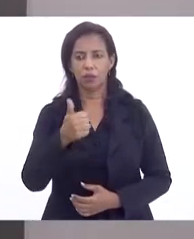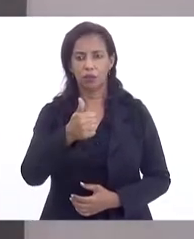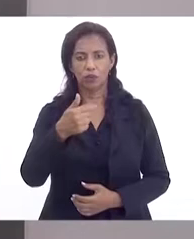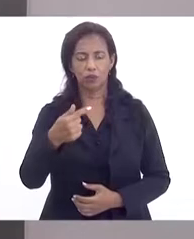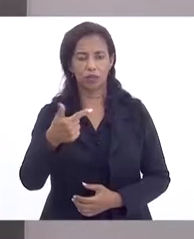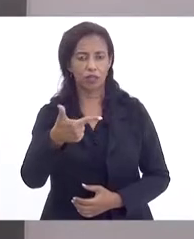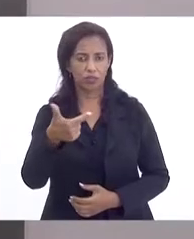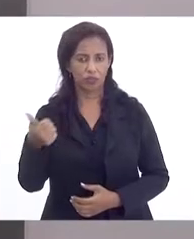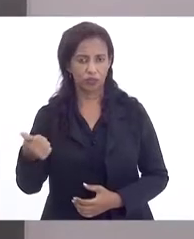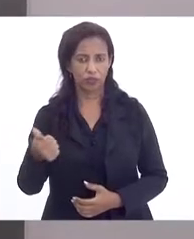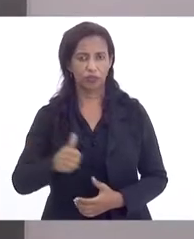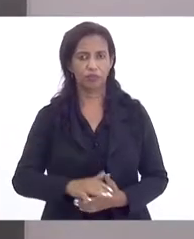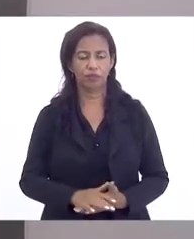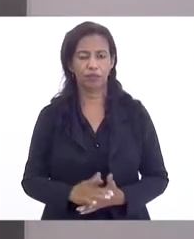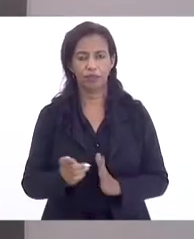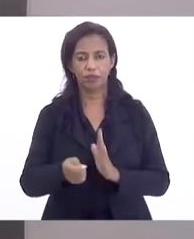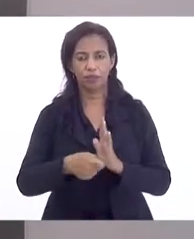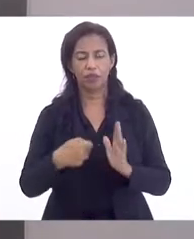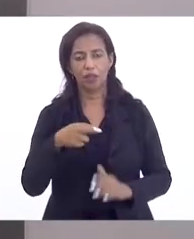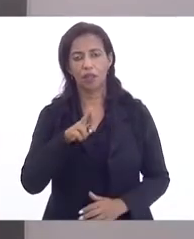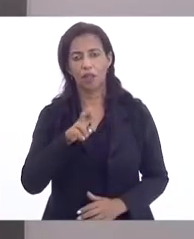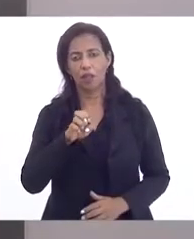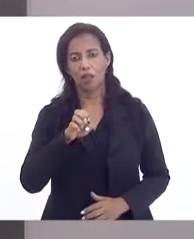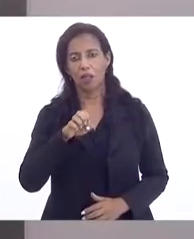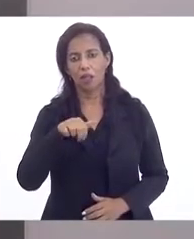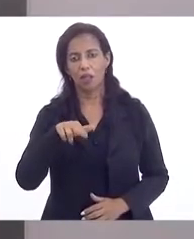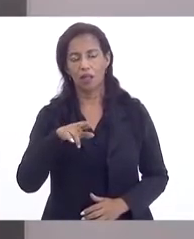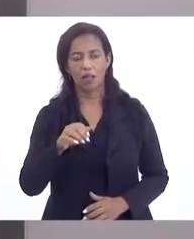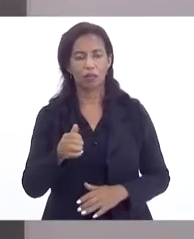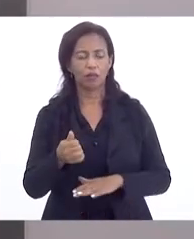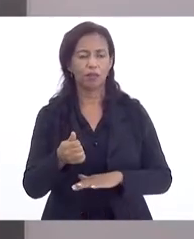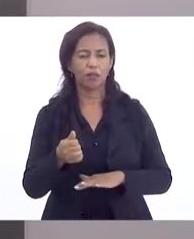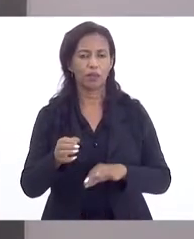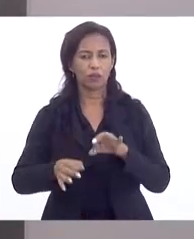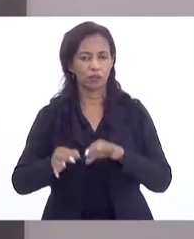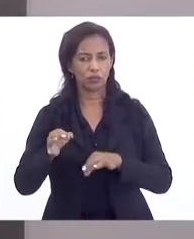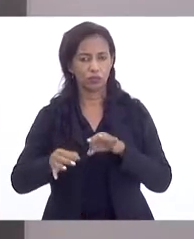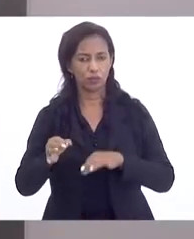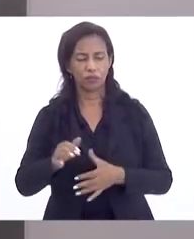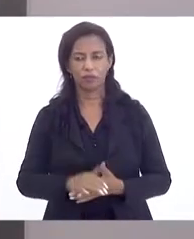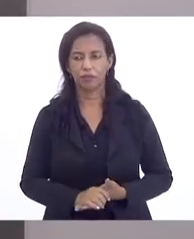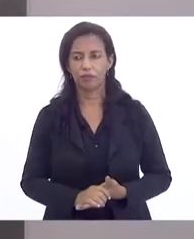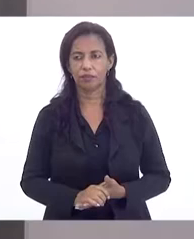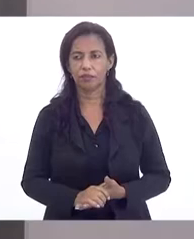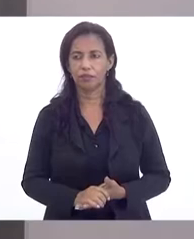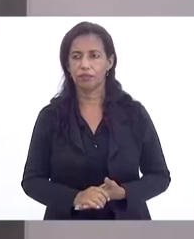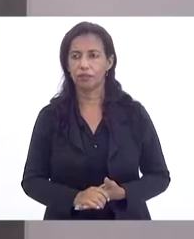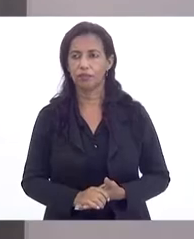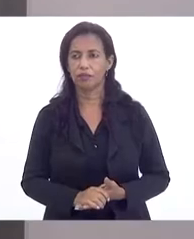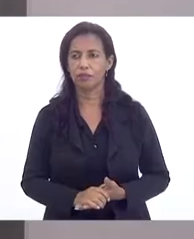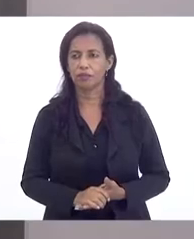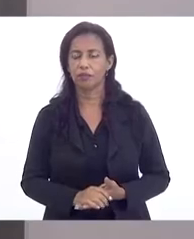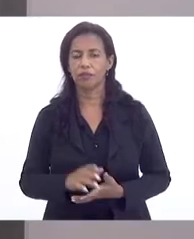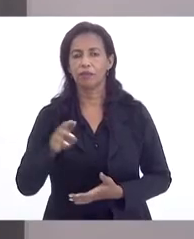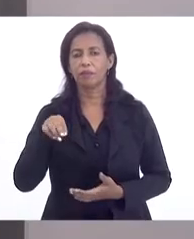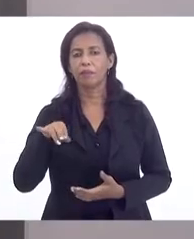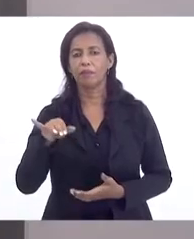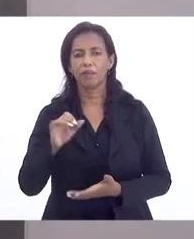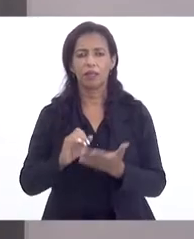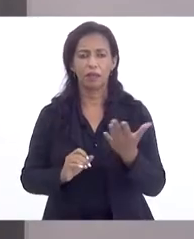3917 de 21, autoria do deputado Renato Zacco, parecer pela juridicidade. Em discussão, pela ordem, presidente. Deputado